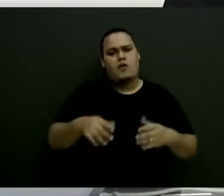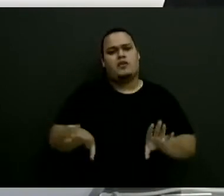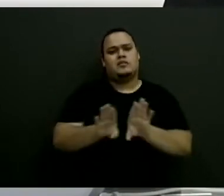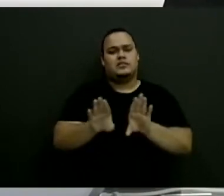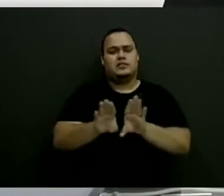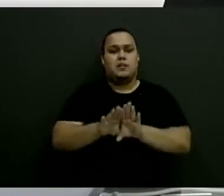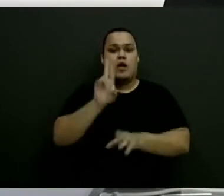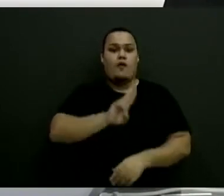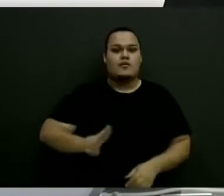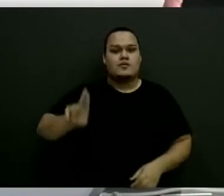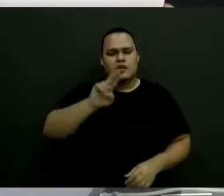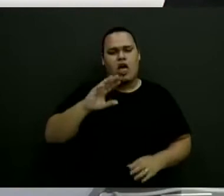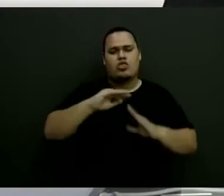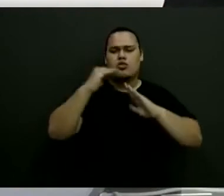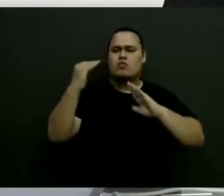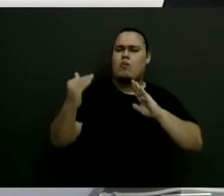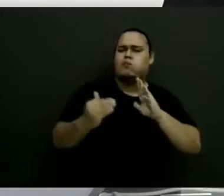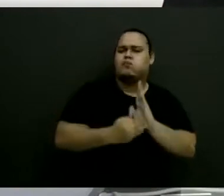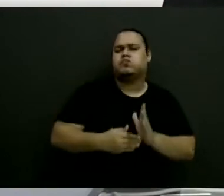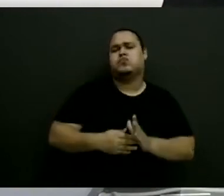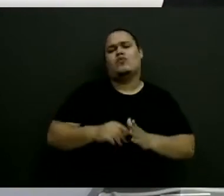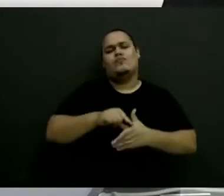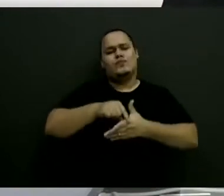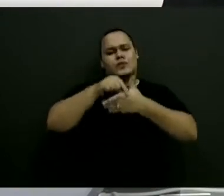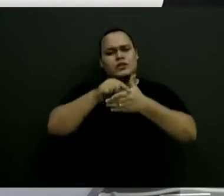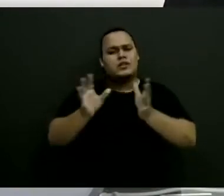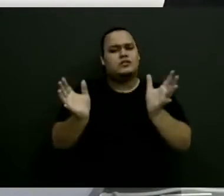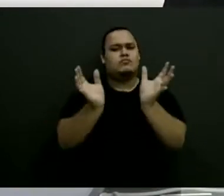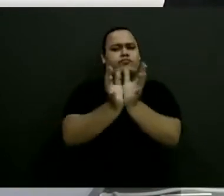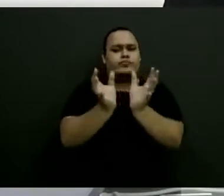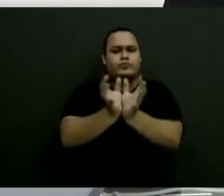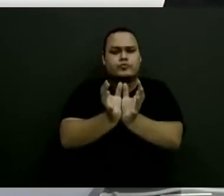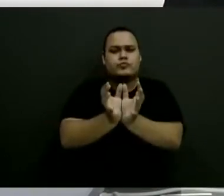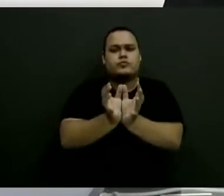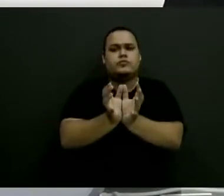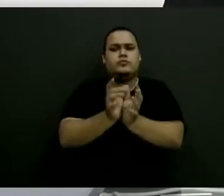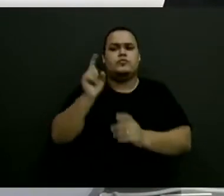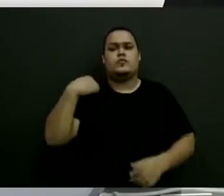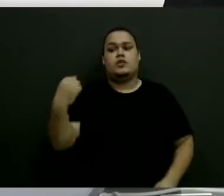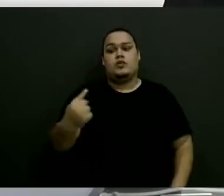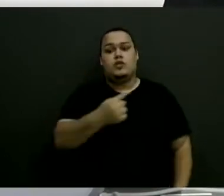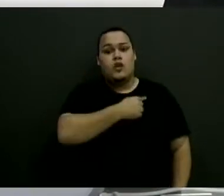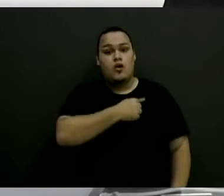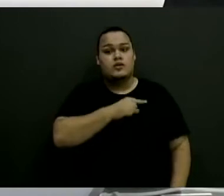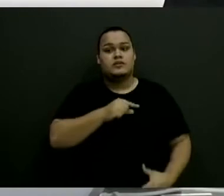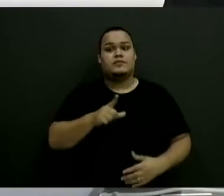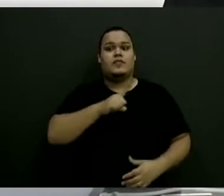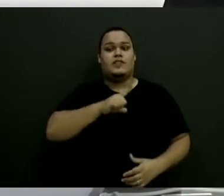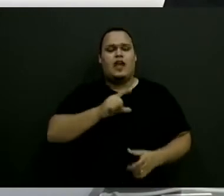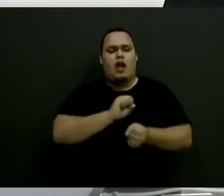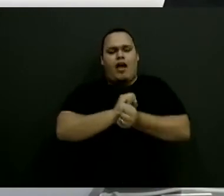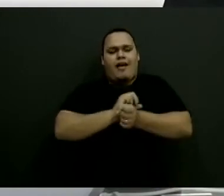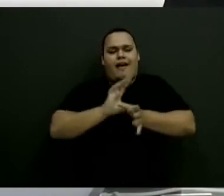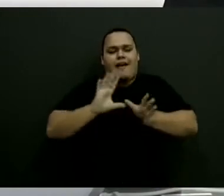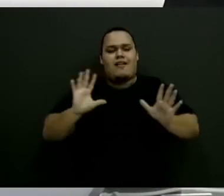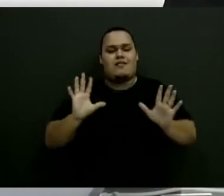Lourdes, em nome de todos os nossos coordenadores, e também em nome aí, toma a liberdade do nosso coordenador nacional, pastor